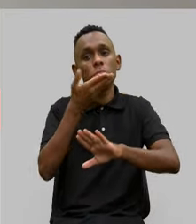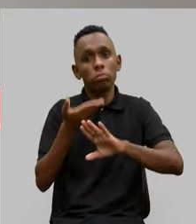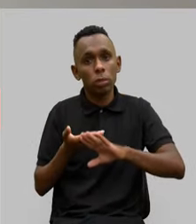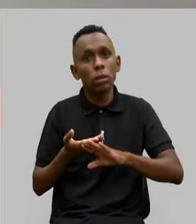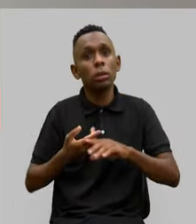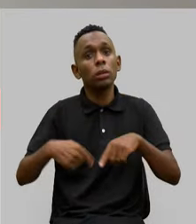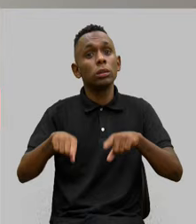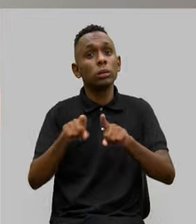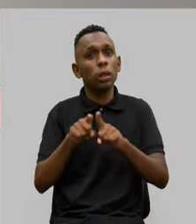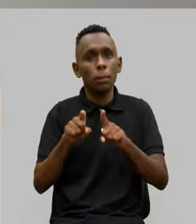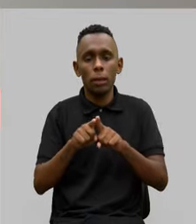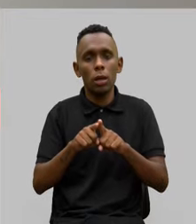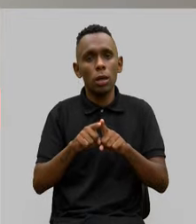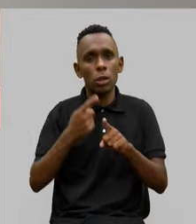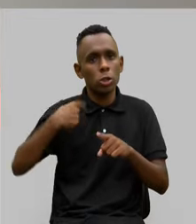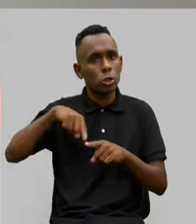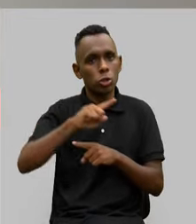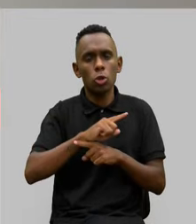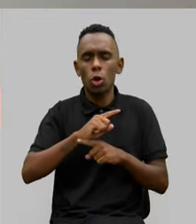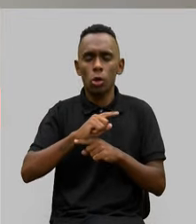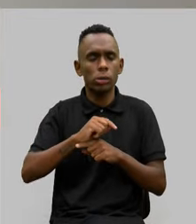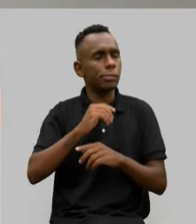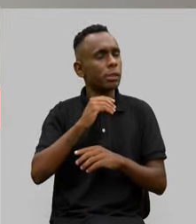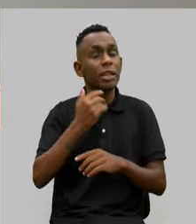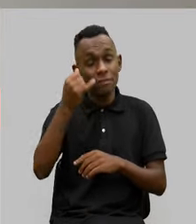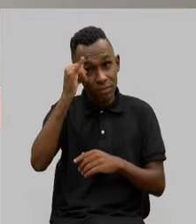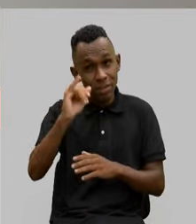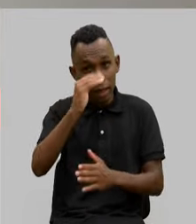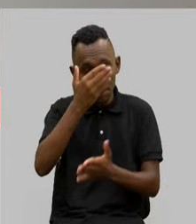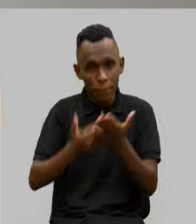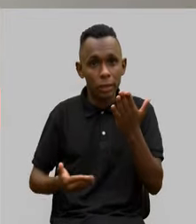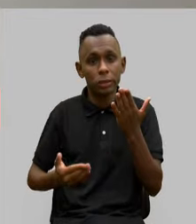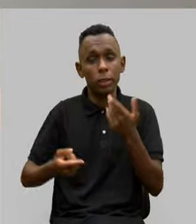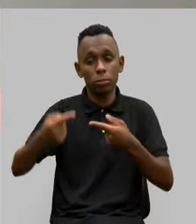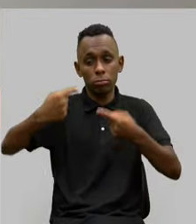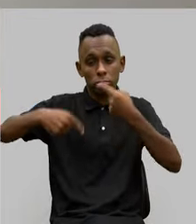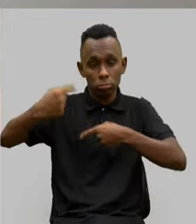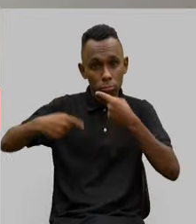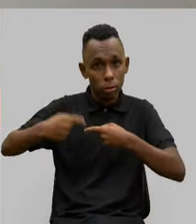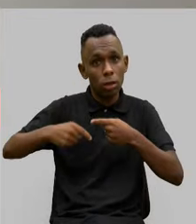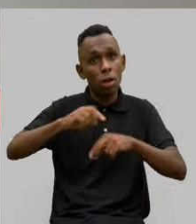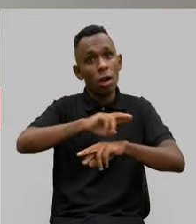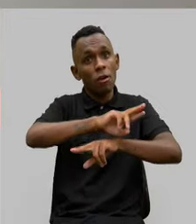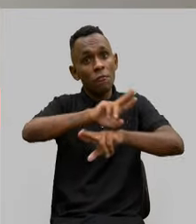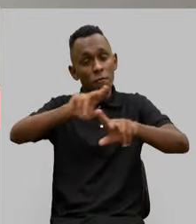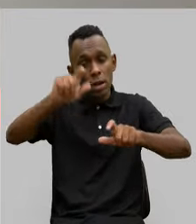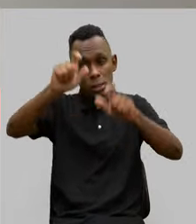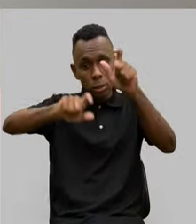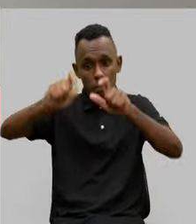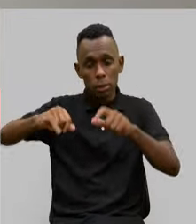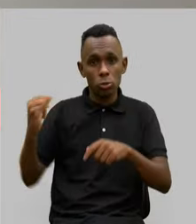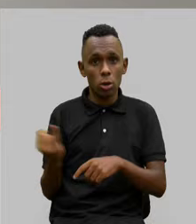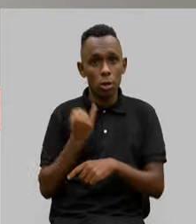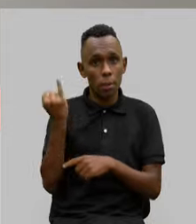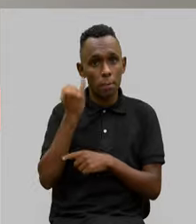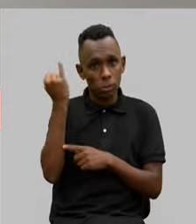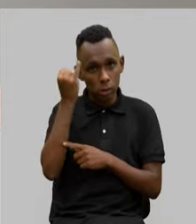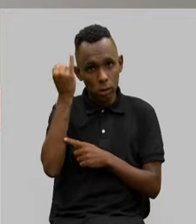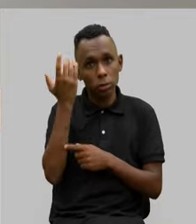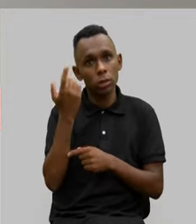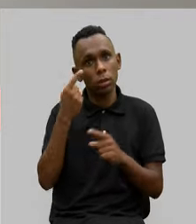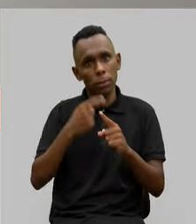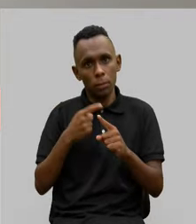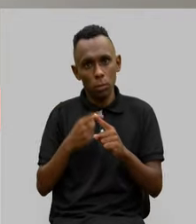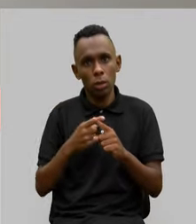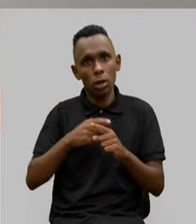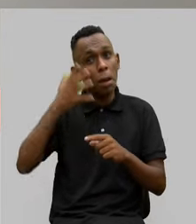gente não perder a potencialidade desse encontro de tanta gente importante e necessária porque foi